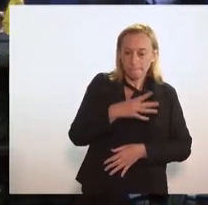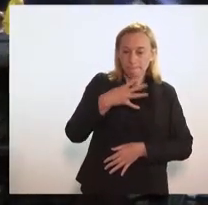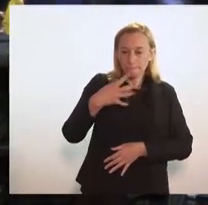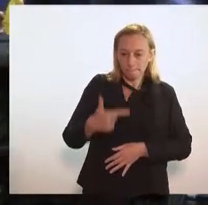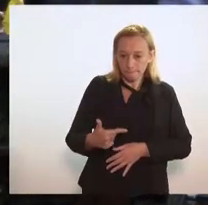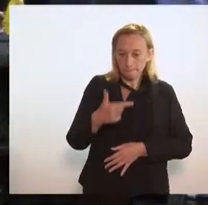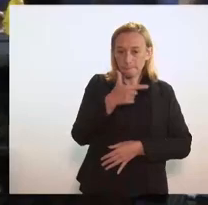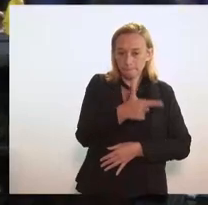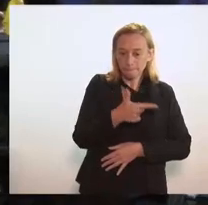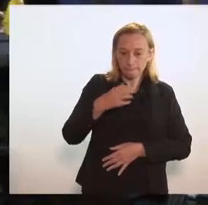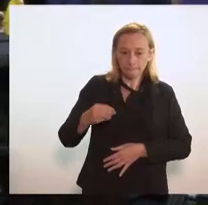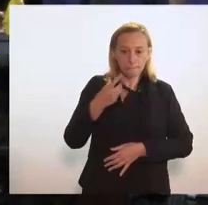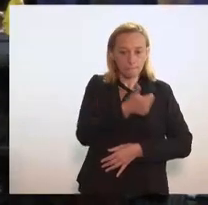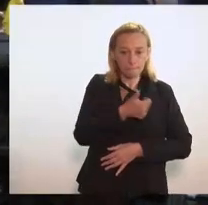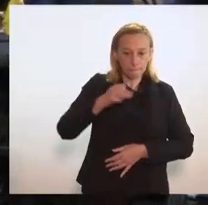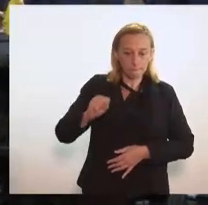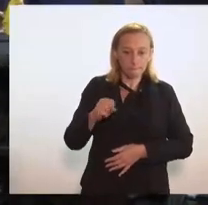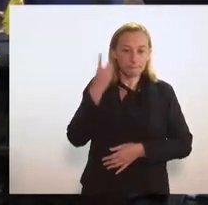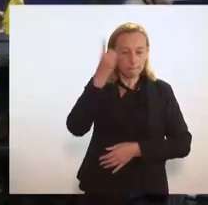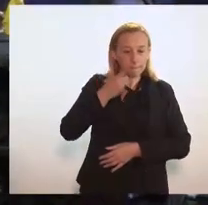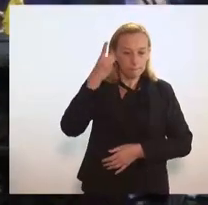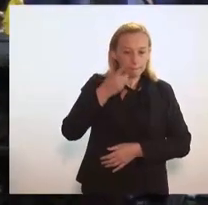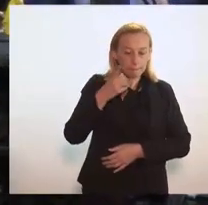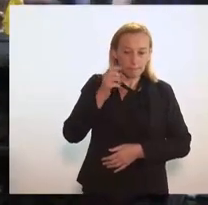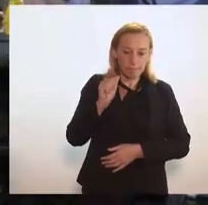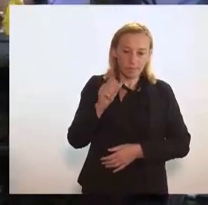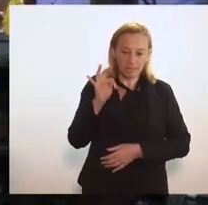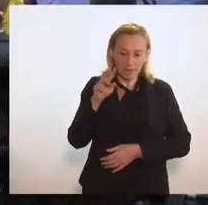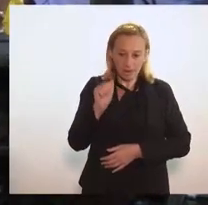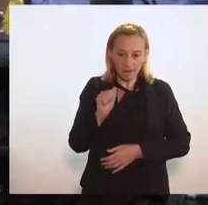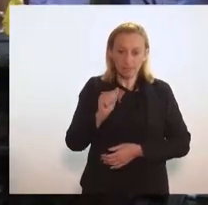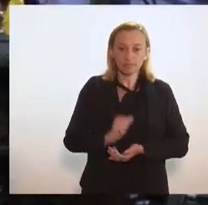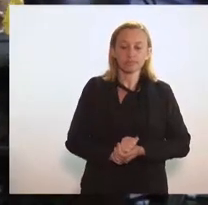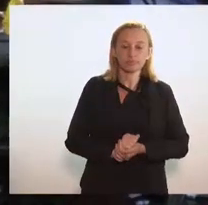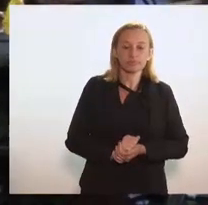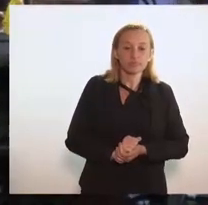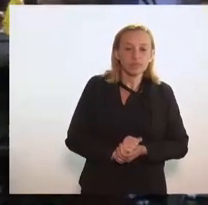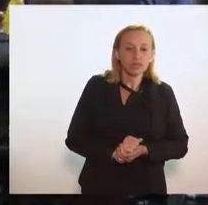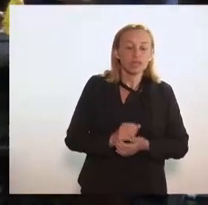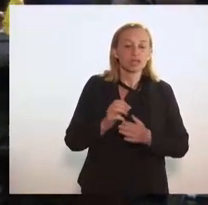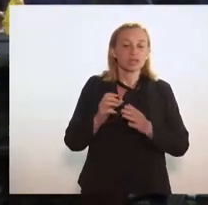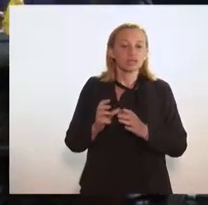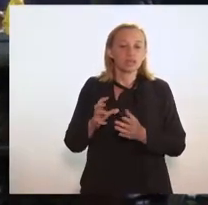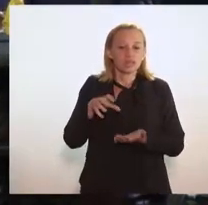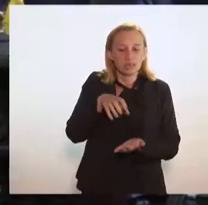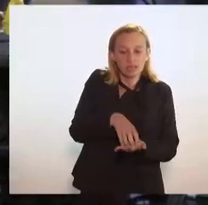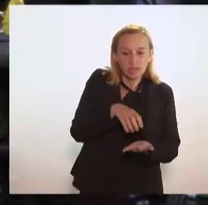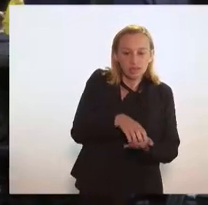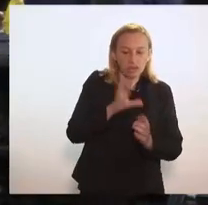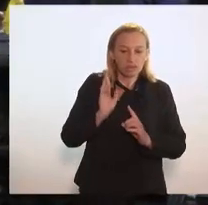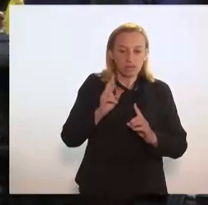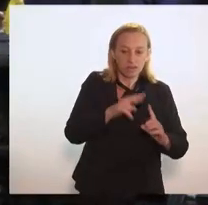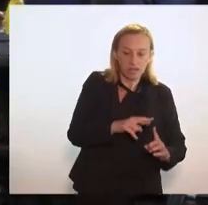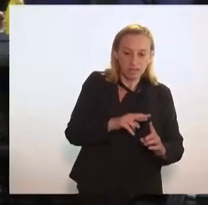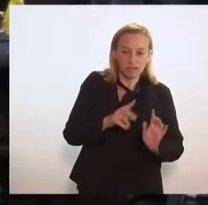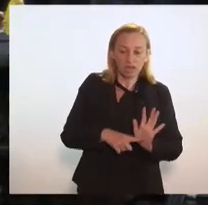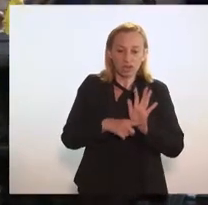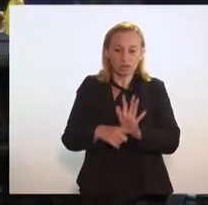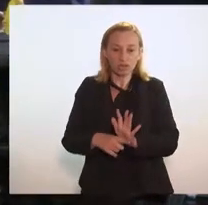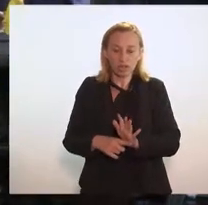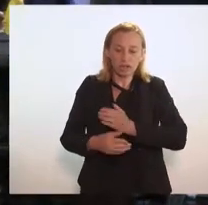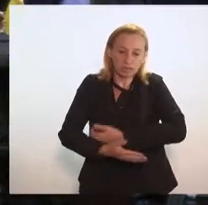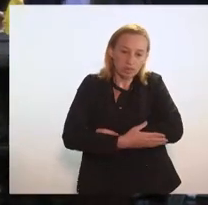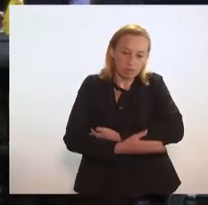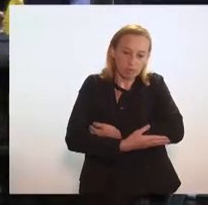42 42 8 de autoria do deputado Atila nos títulos centro de referência de atendimento especializados aos recém-nascidos